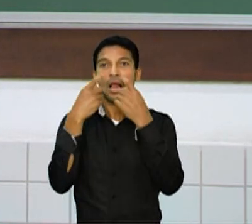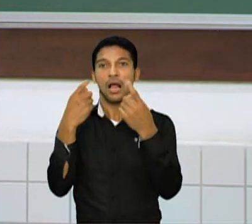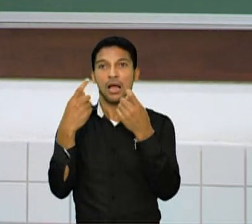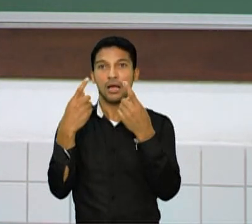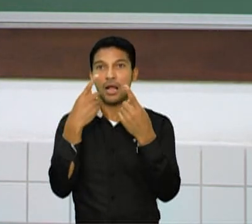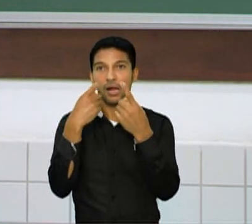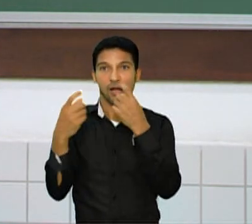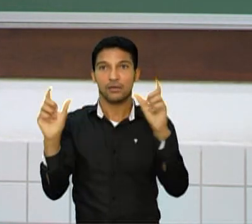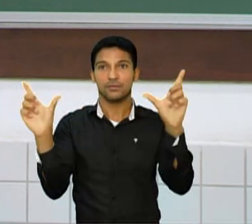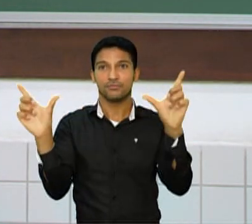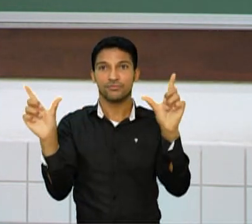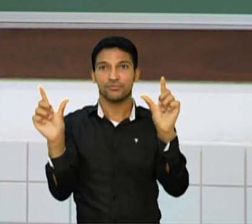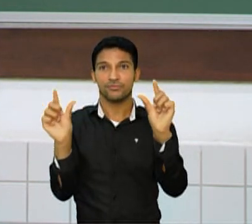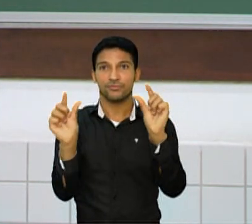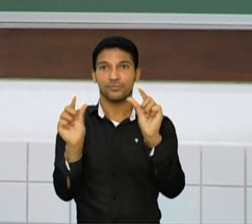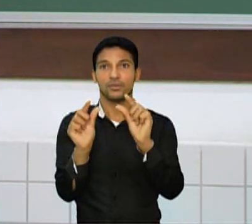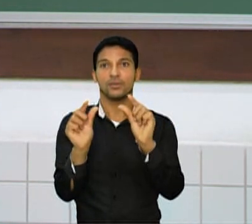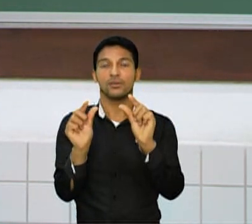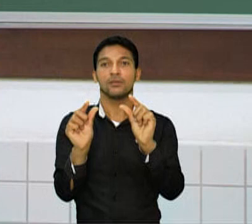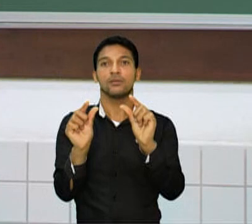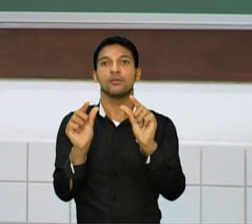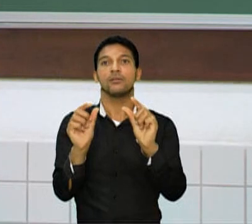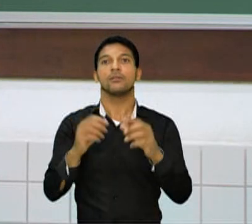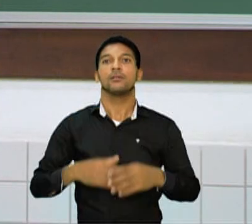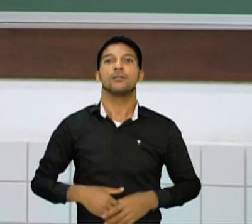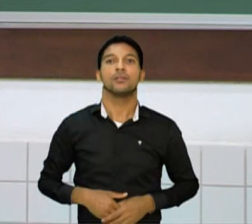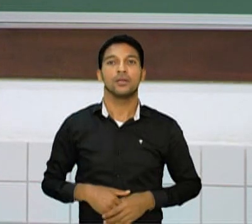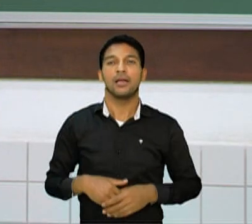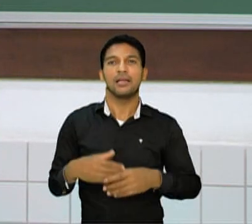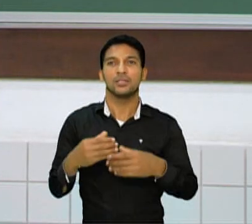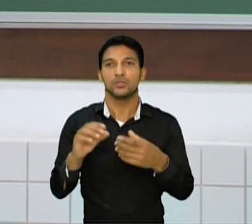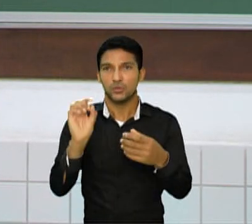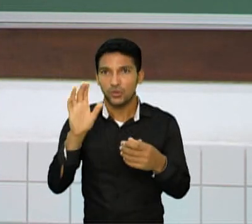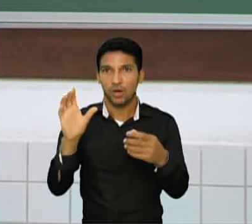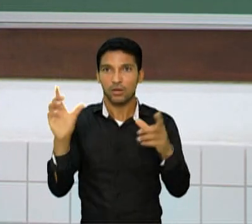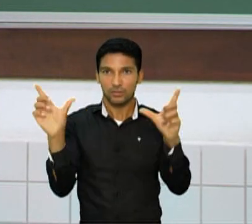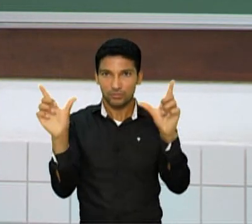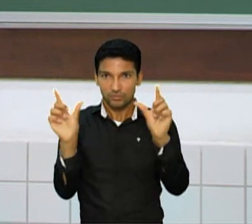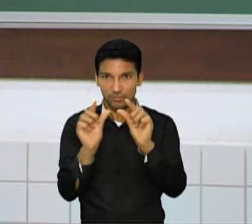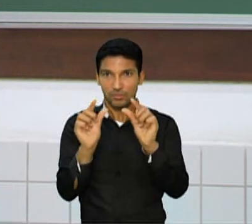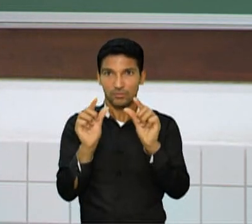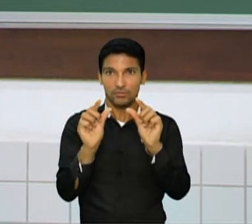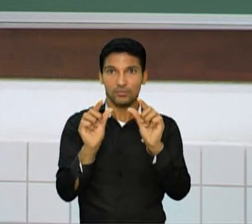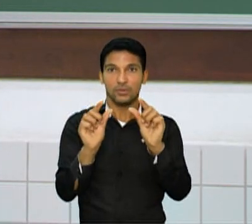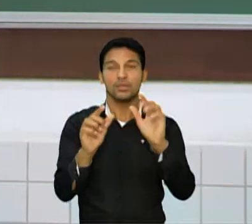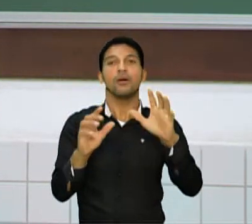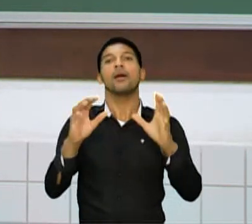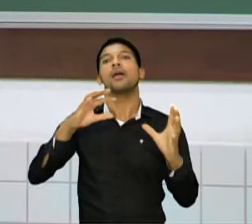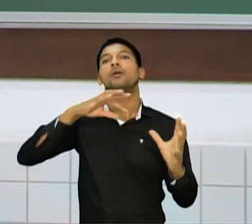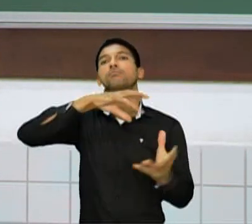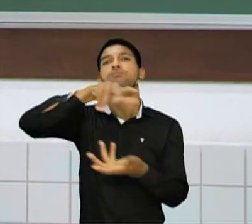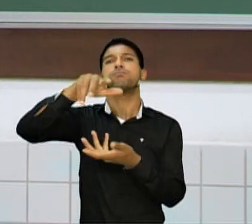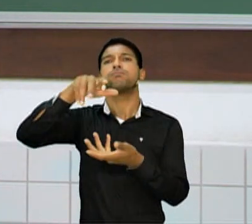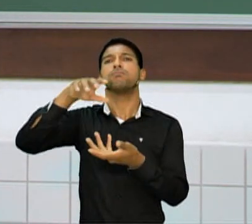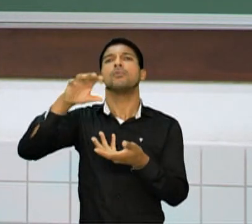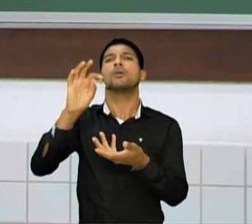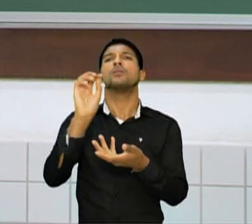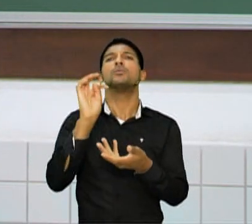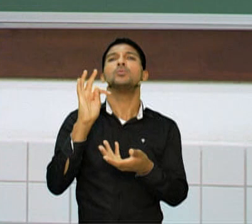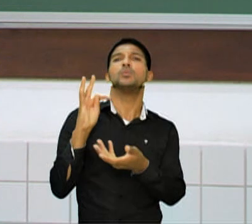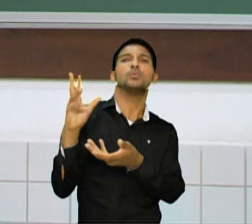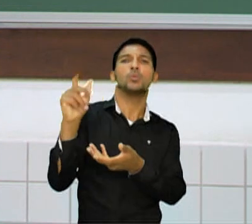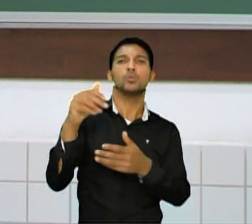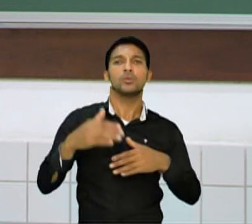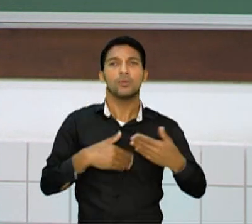Na verdade, não. O processo de despoluição é um conjunto. Ele não vai só diminuir o primário. Ele vai diluir todos os processos